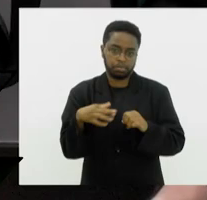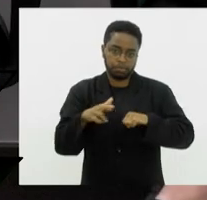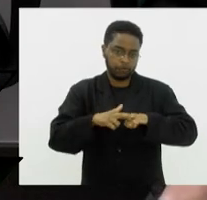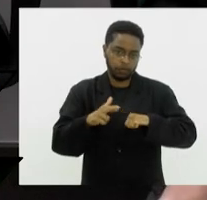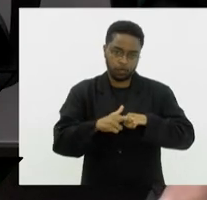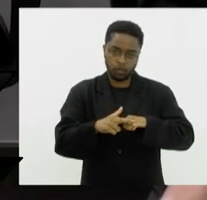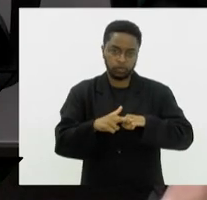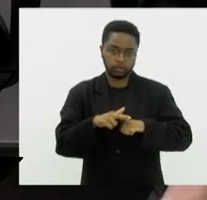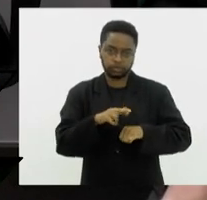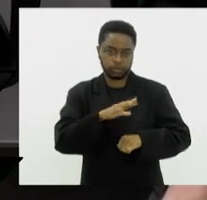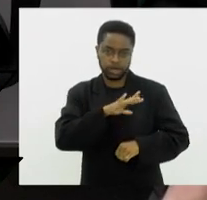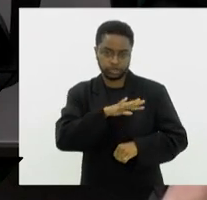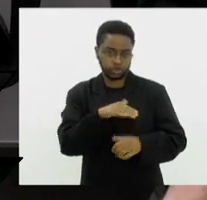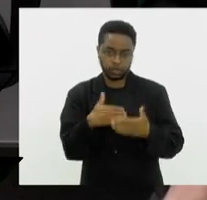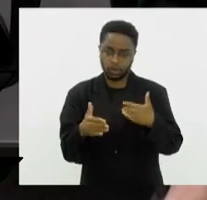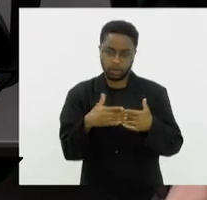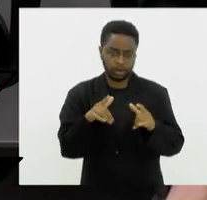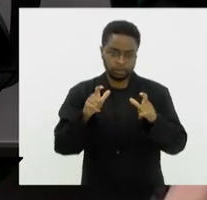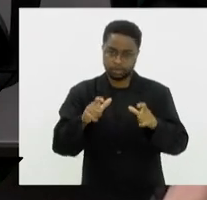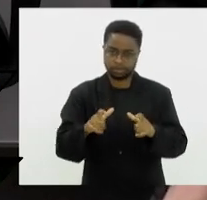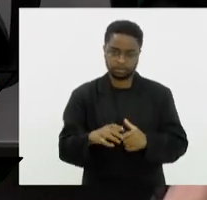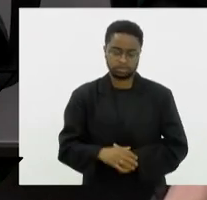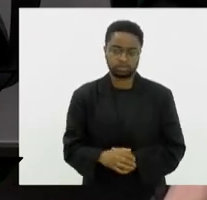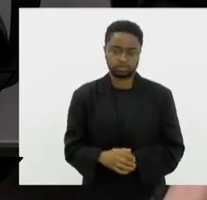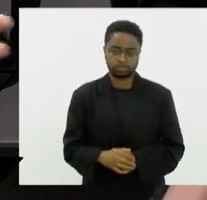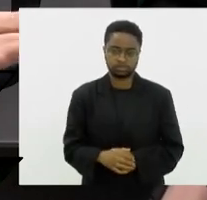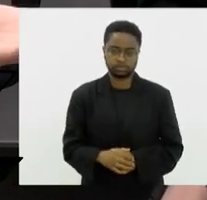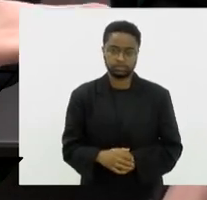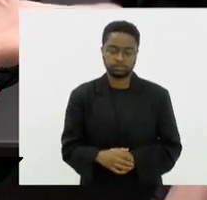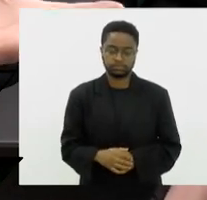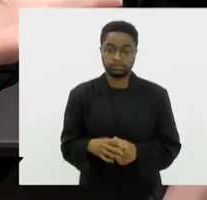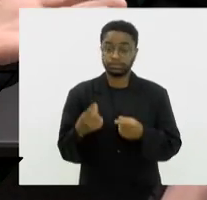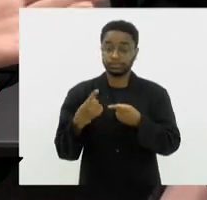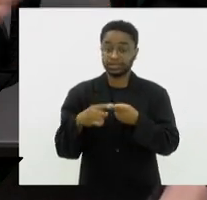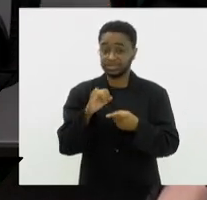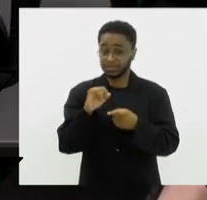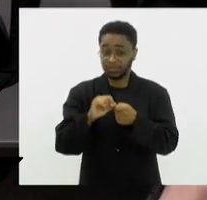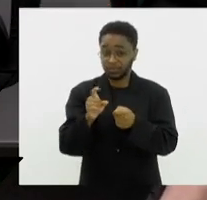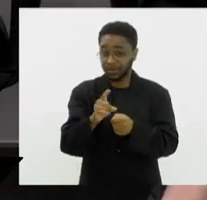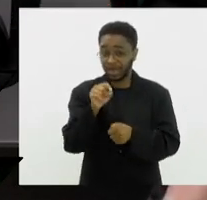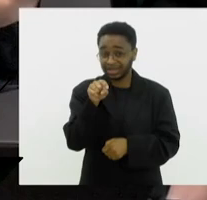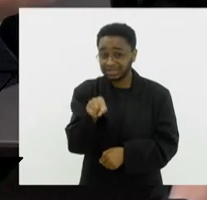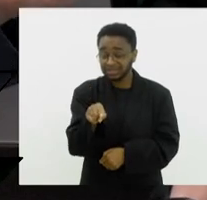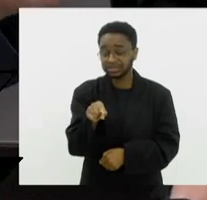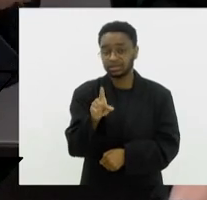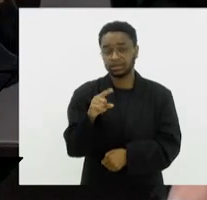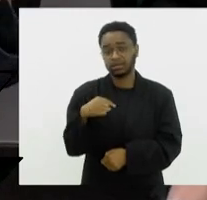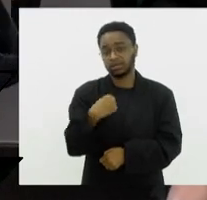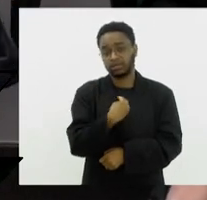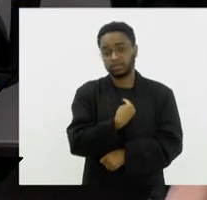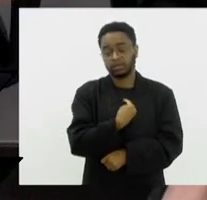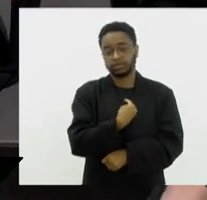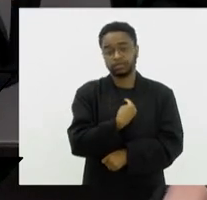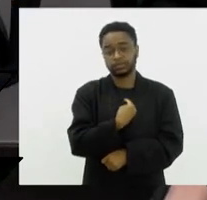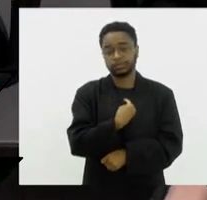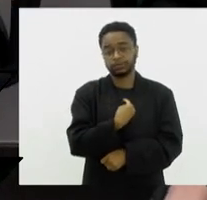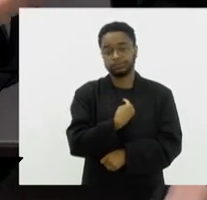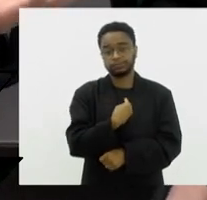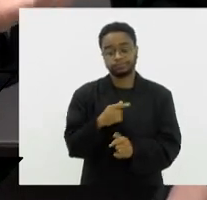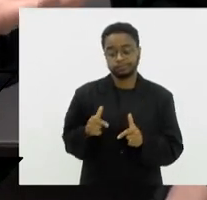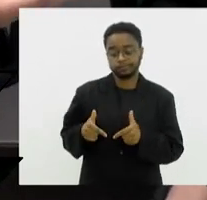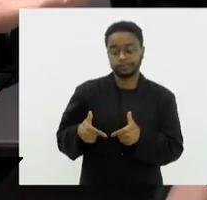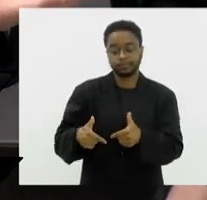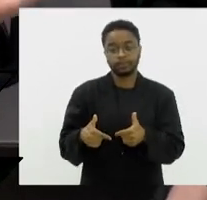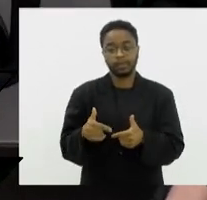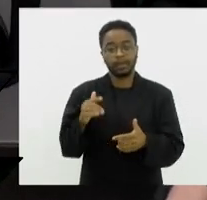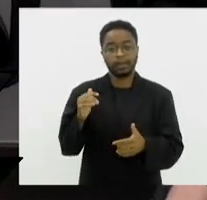em Caxias, não importa aonde. Porque, senão, a gente atropela a competência